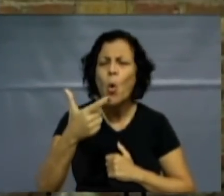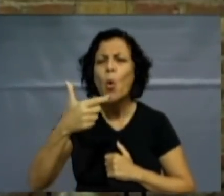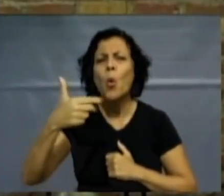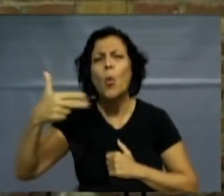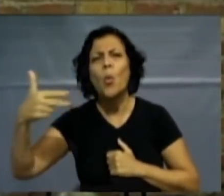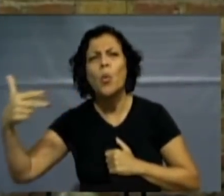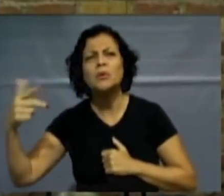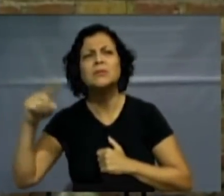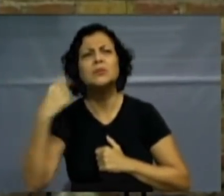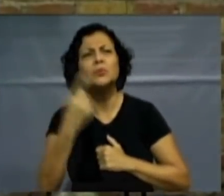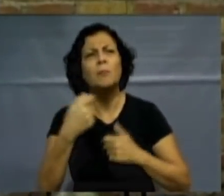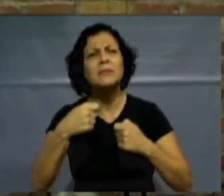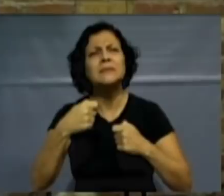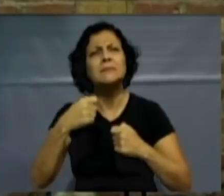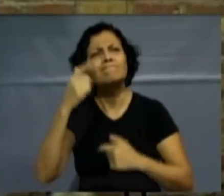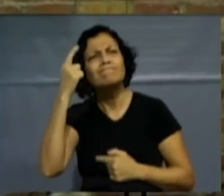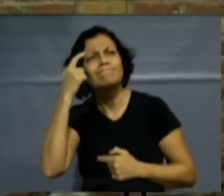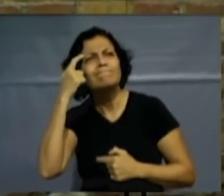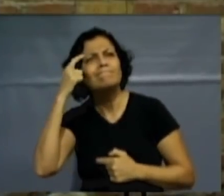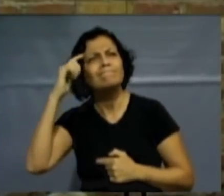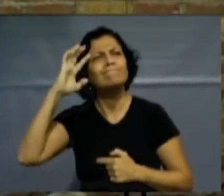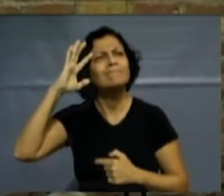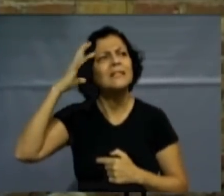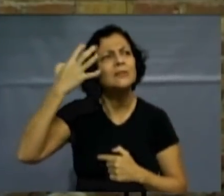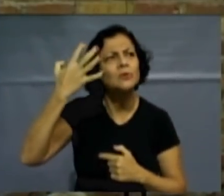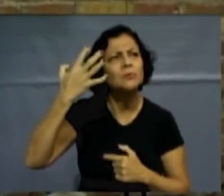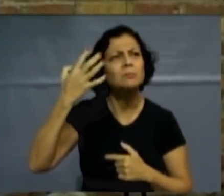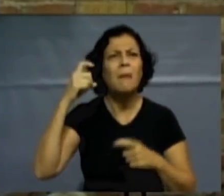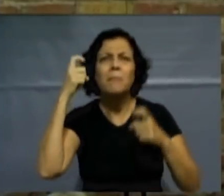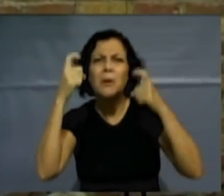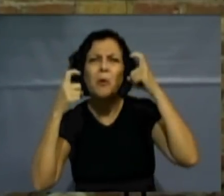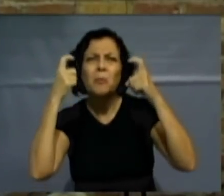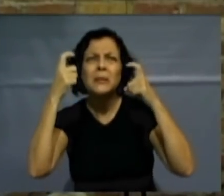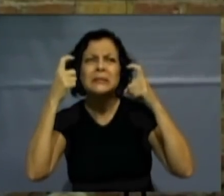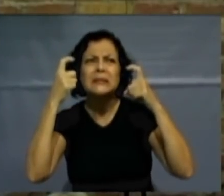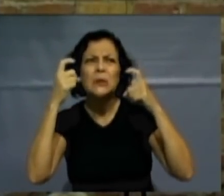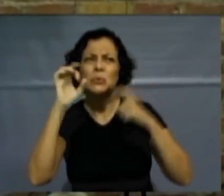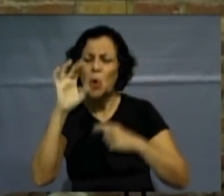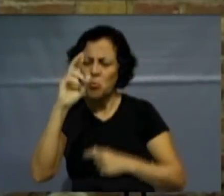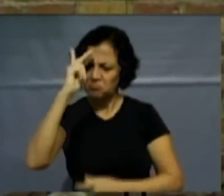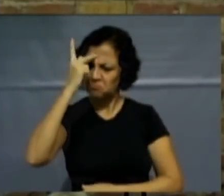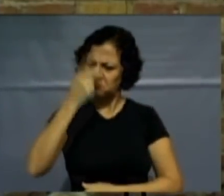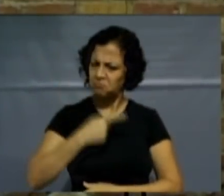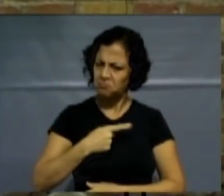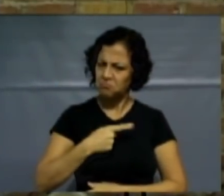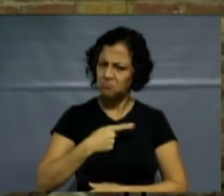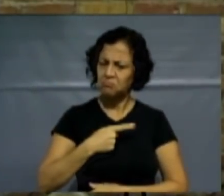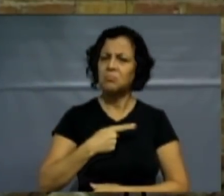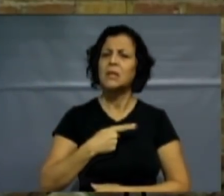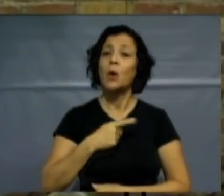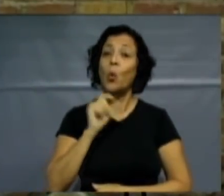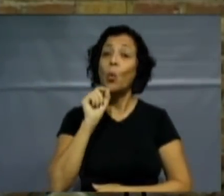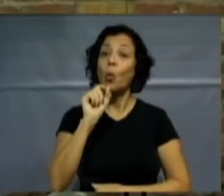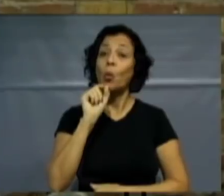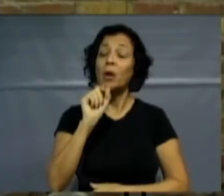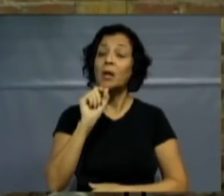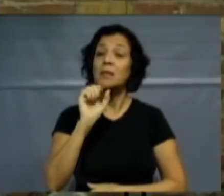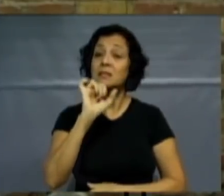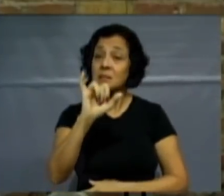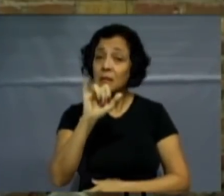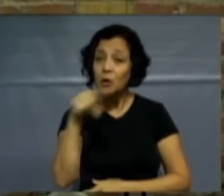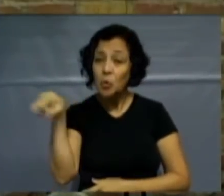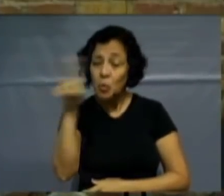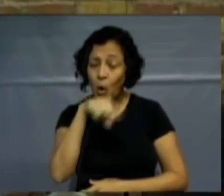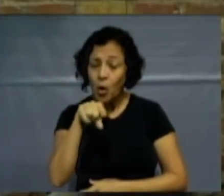certas vantagens imediatas para suas preocupações egoísticas. Semelhante atitude mental